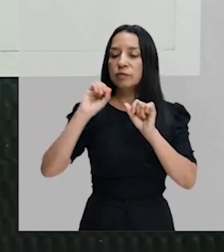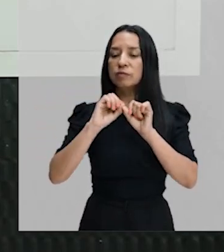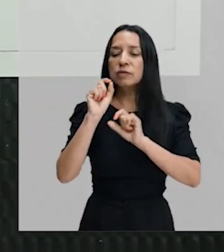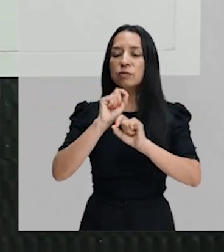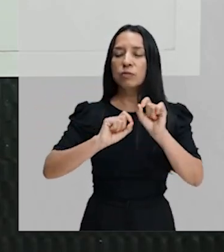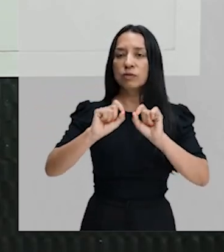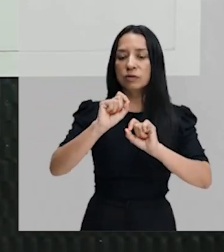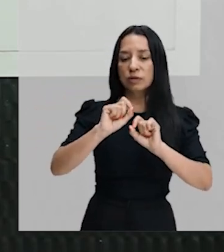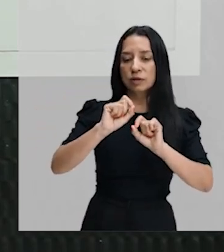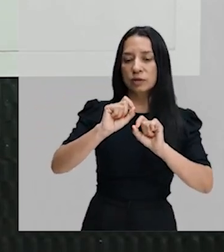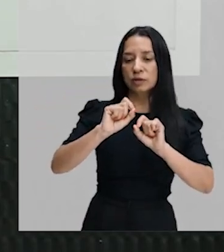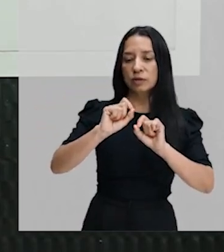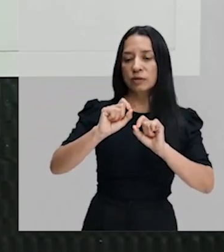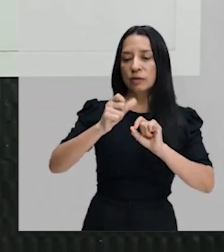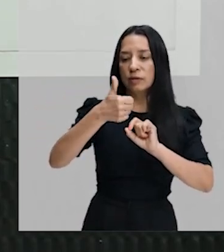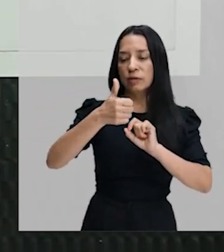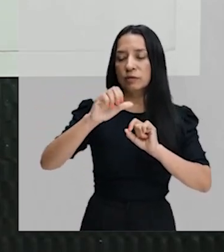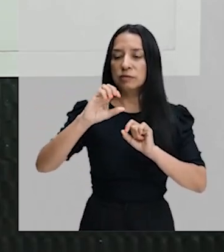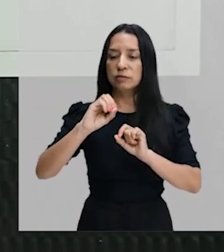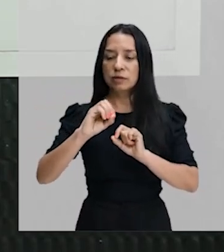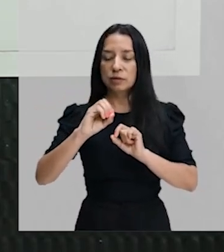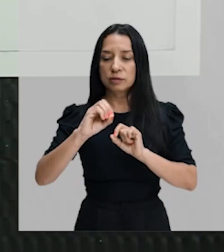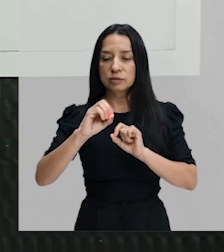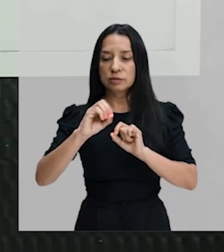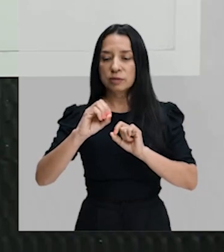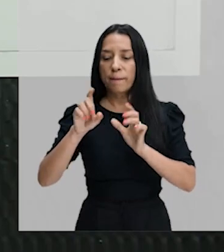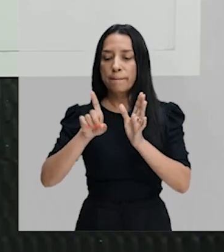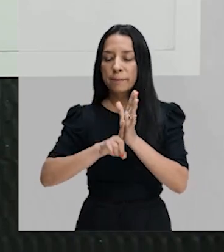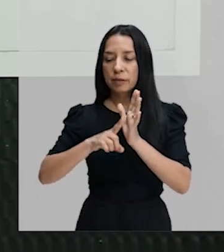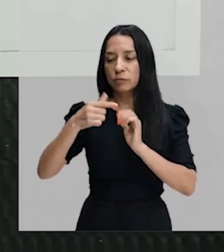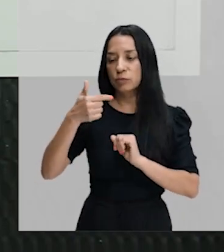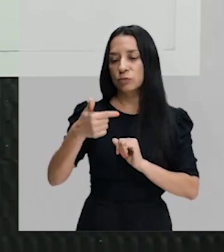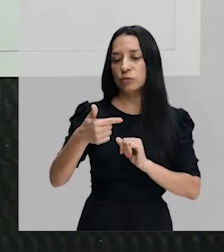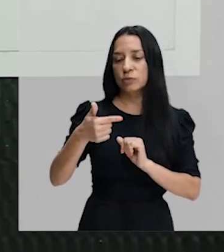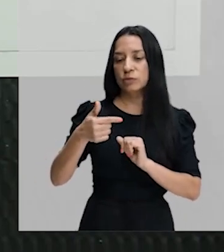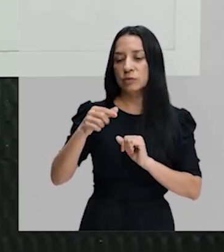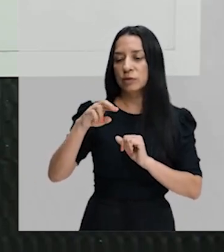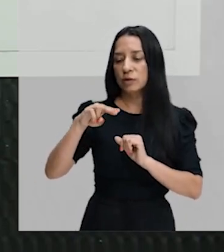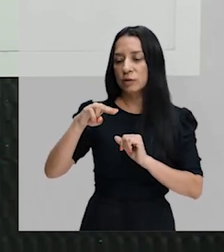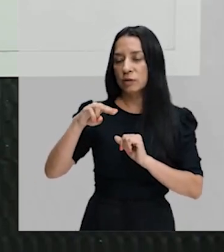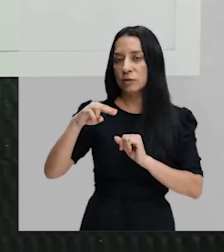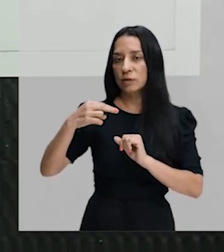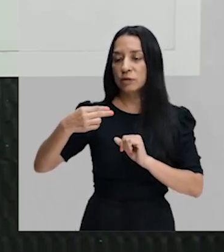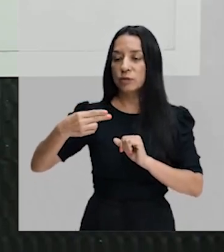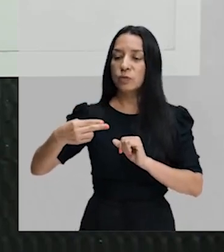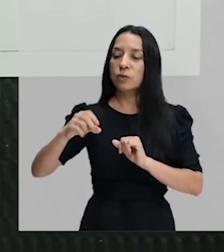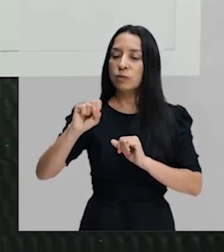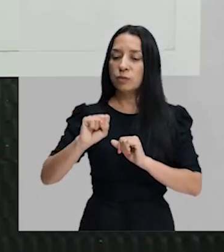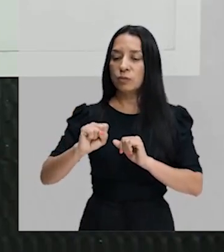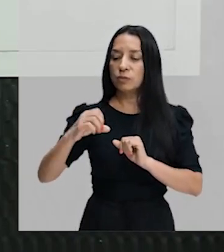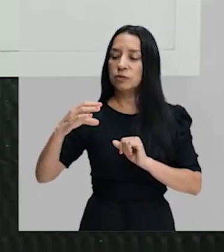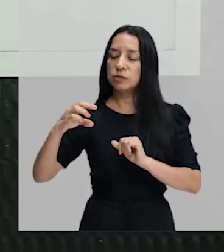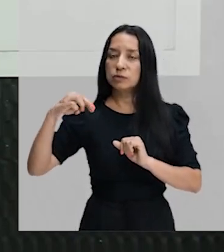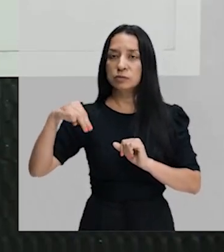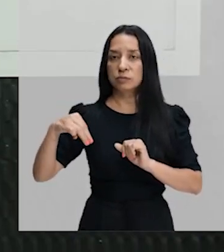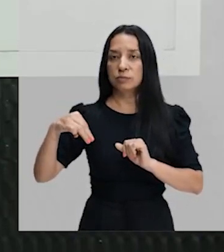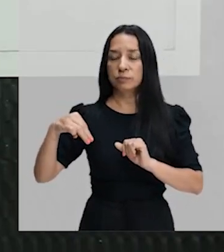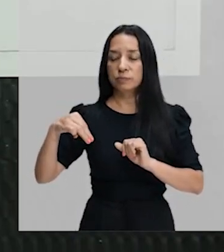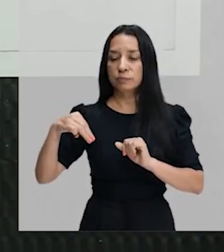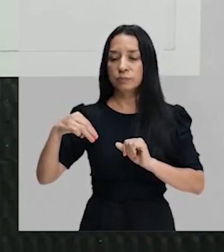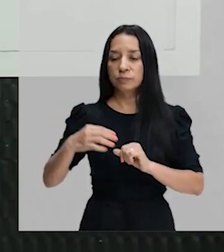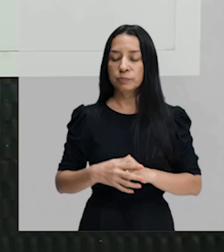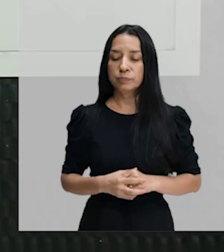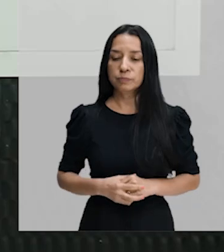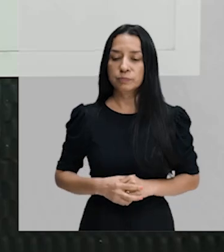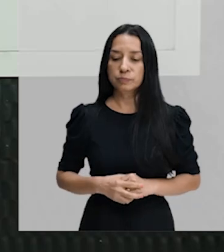que fazer o quê 10 - 2 que vai ser 8 cm né vai